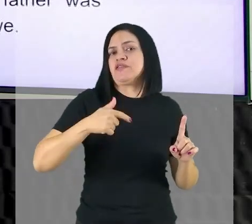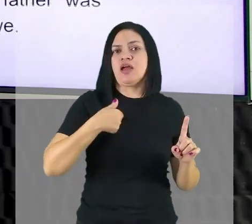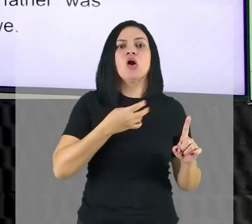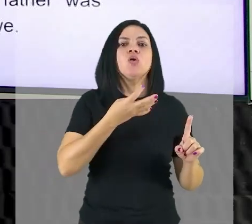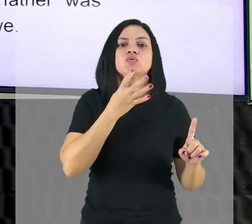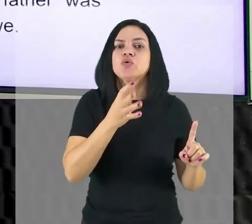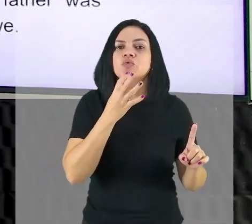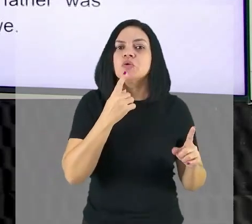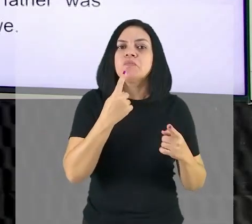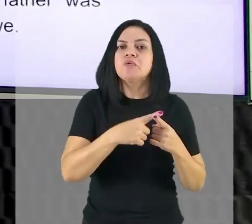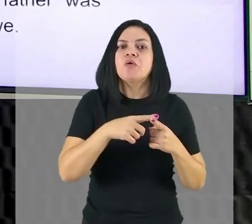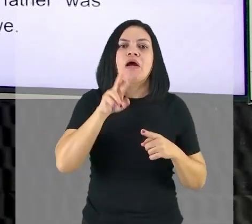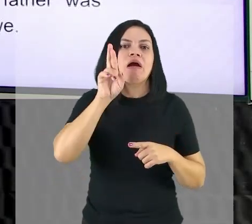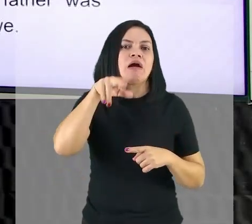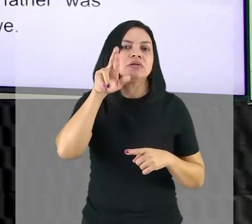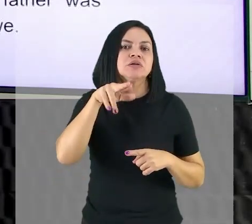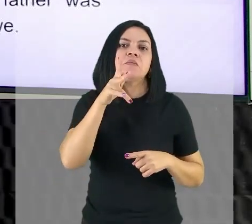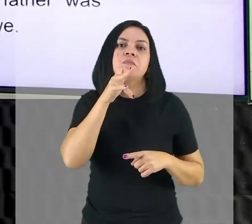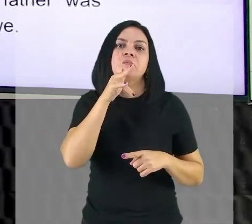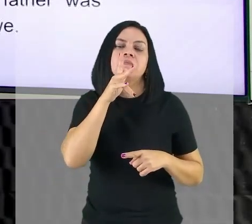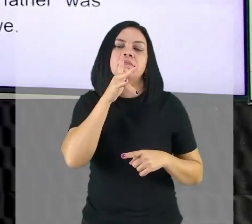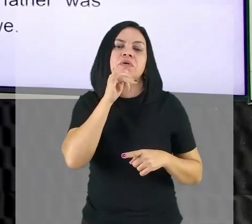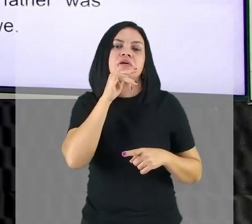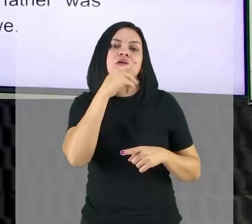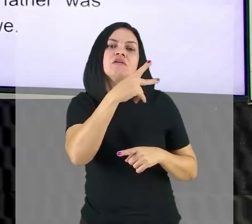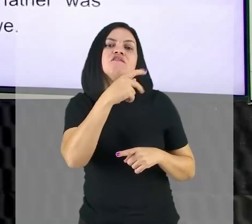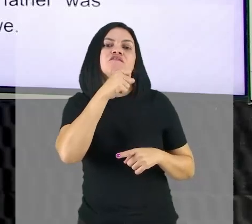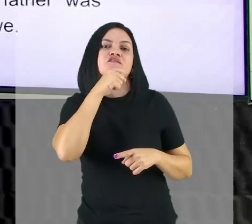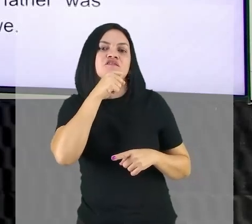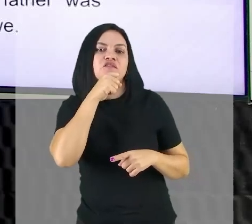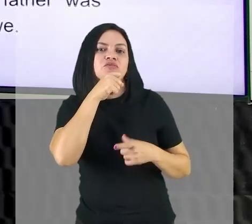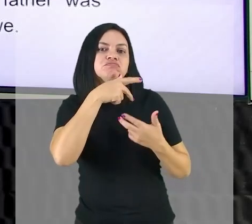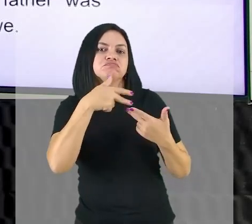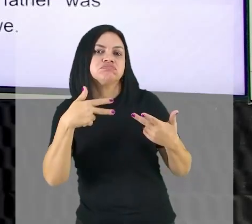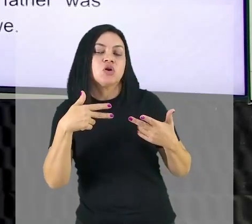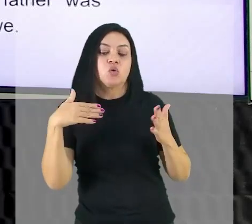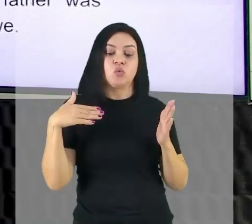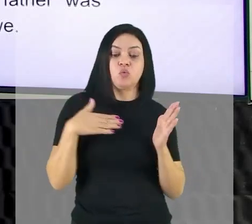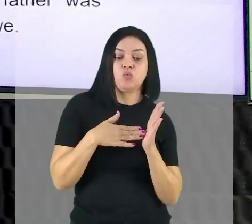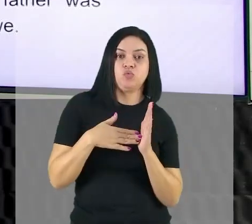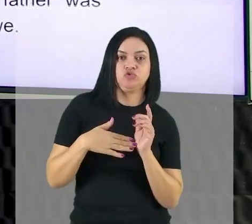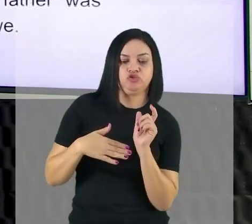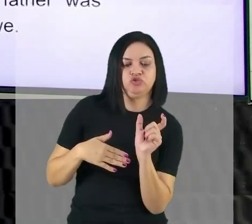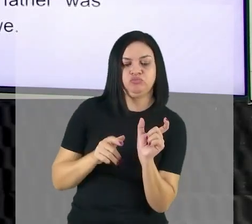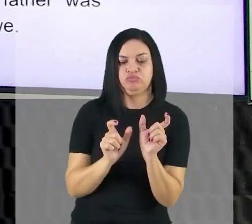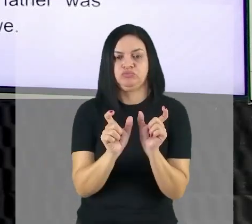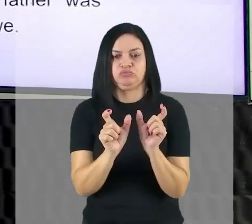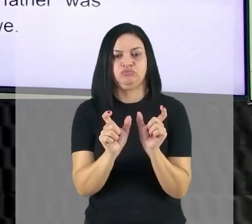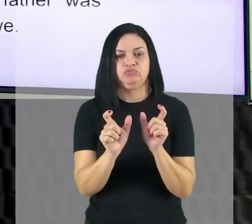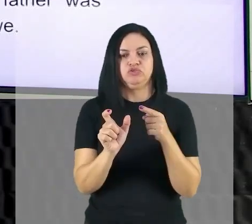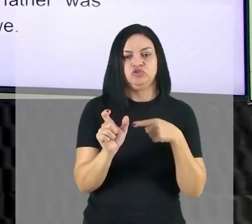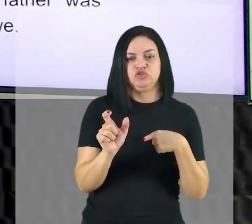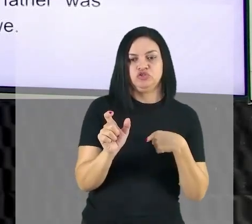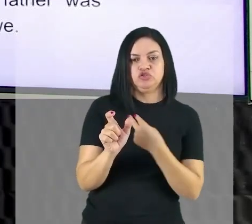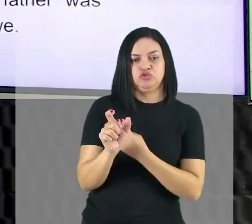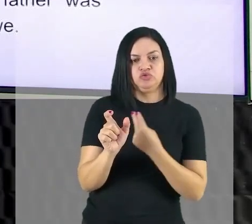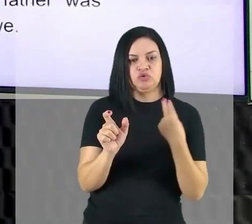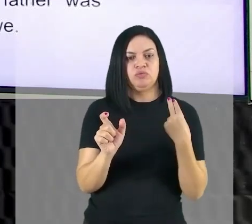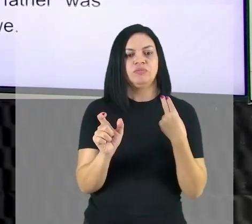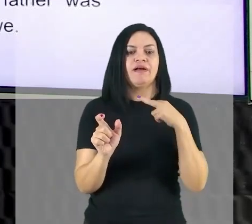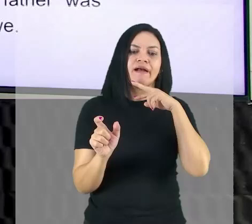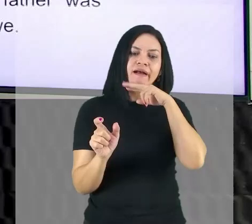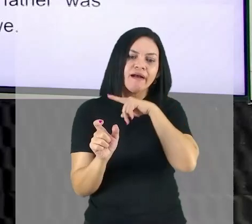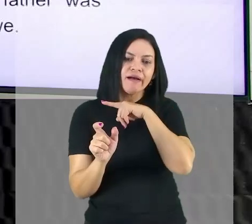as razões dos meus avós. O último sobrenome era Brum, mas isso